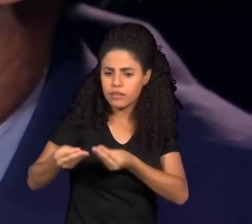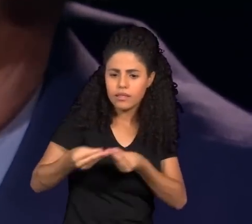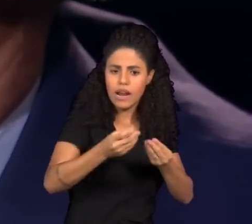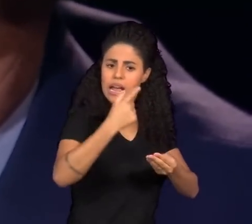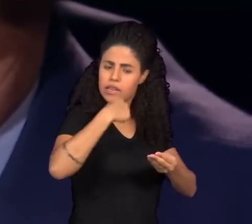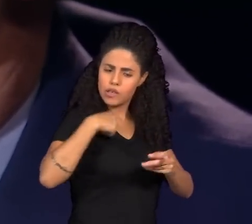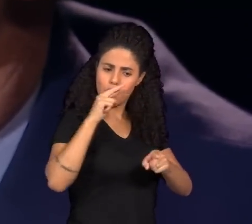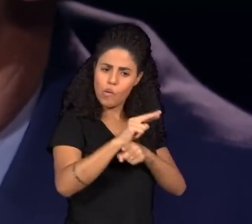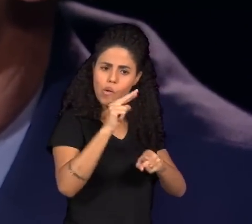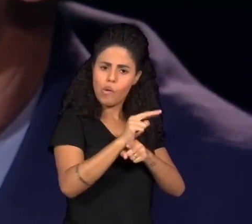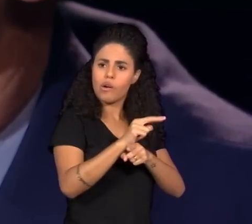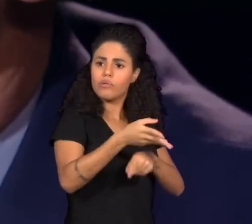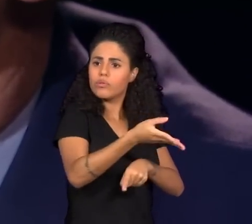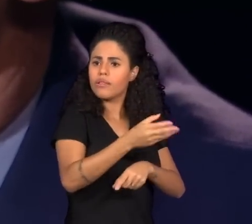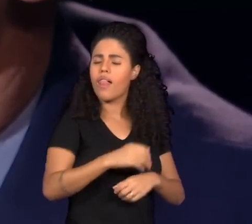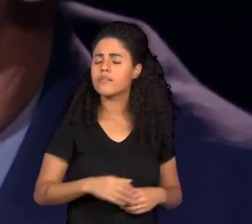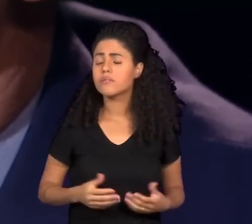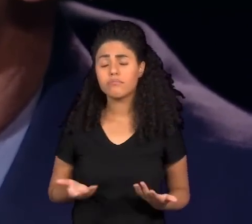Pronto.